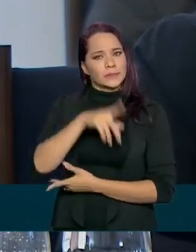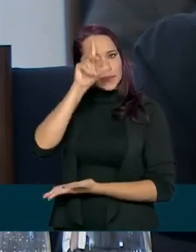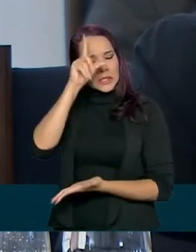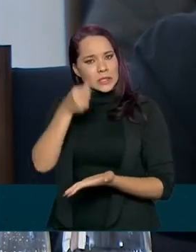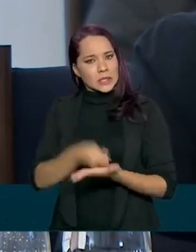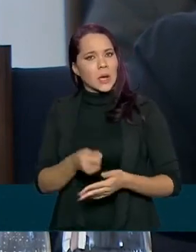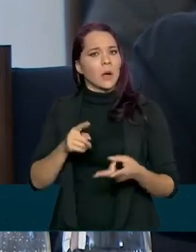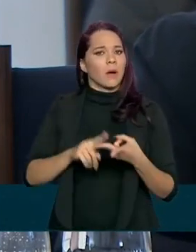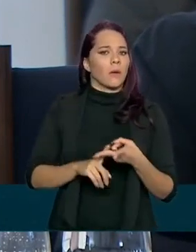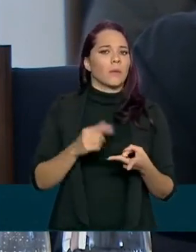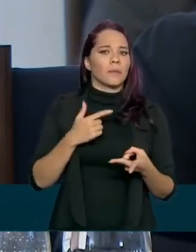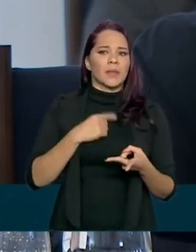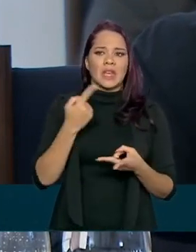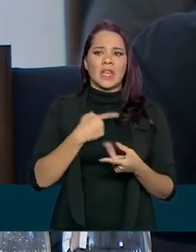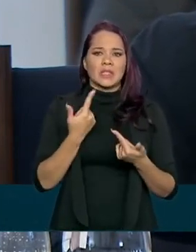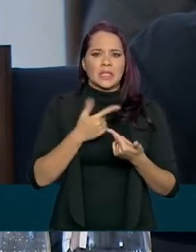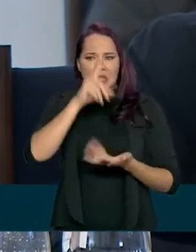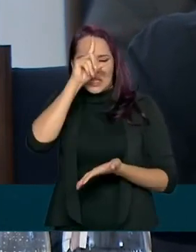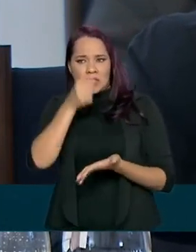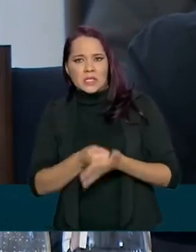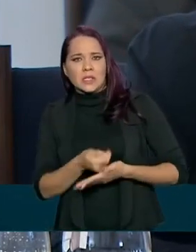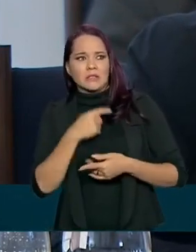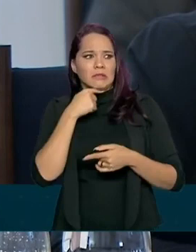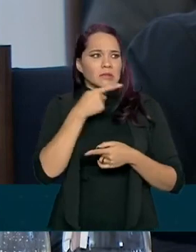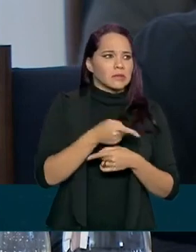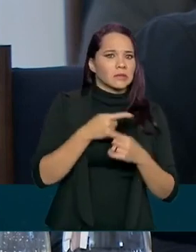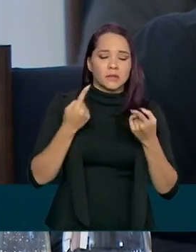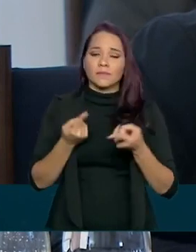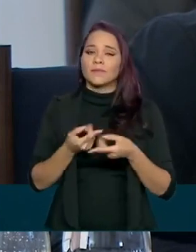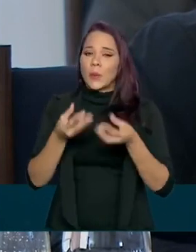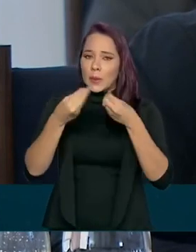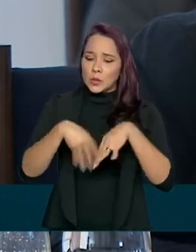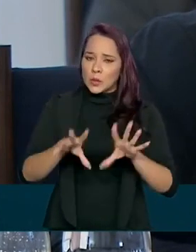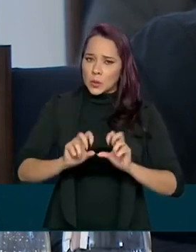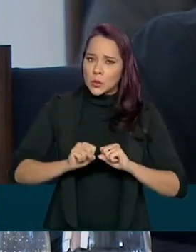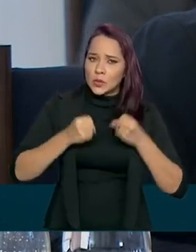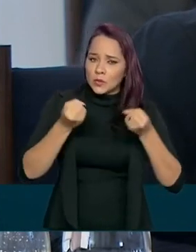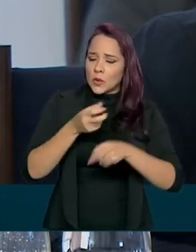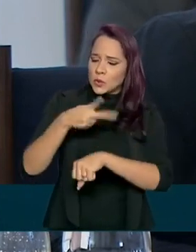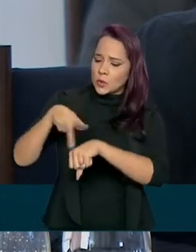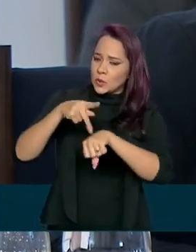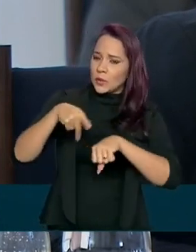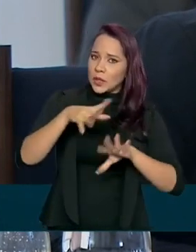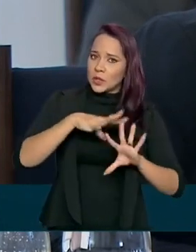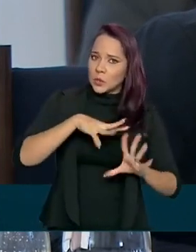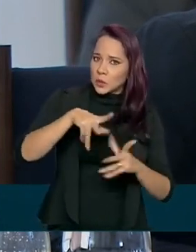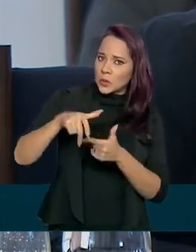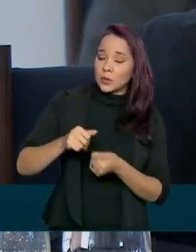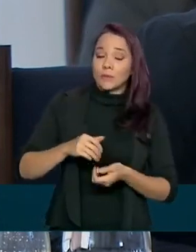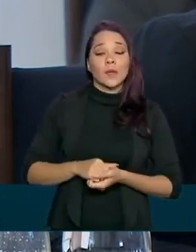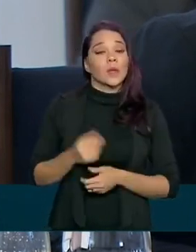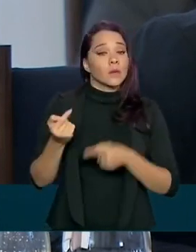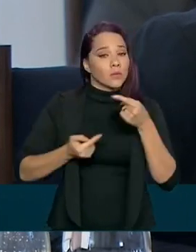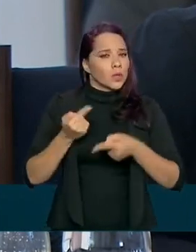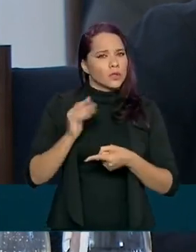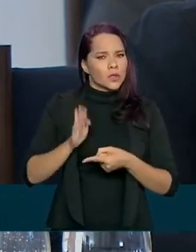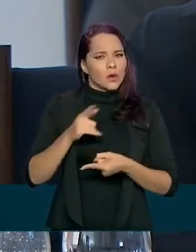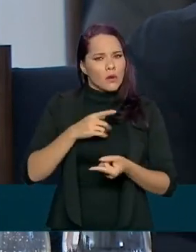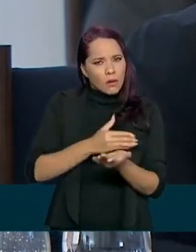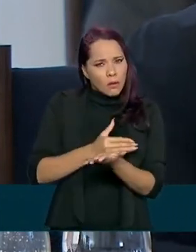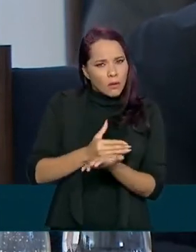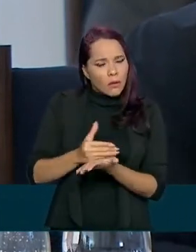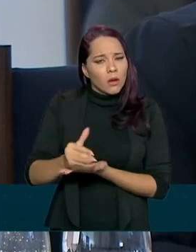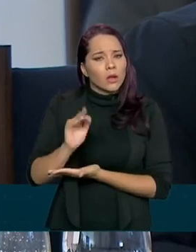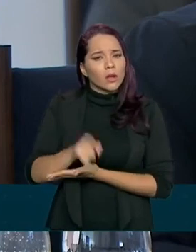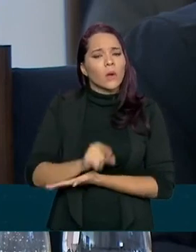decisões e essa esse vai-e-vem da oms prejudica os esforços de todos os países isso tem a ver com uma política que nós temos desde o